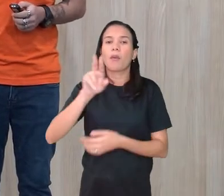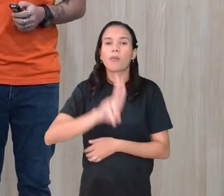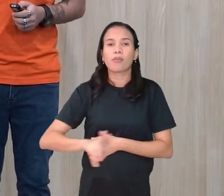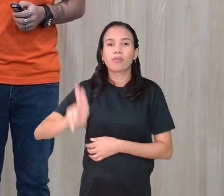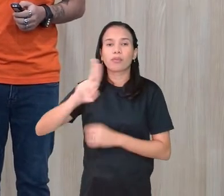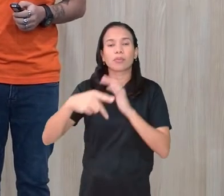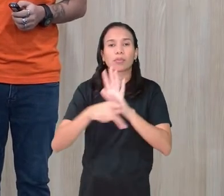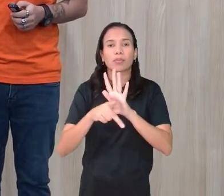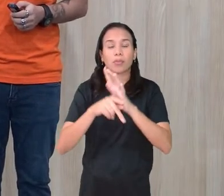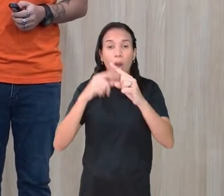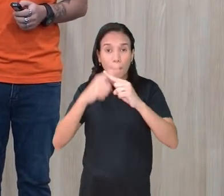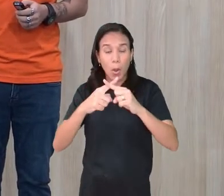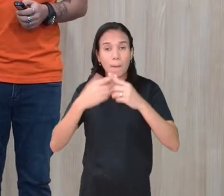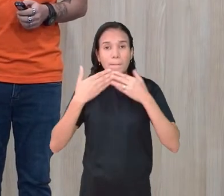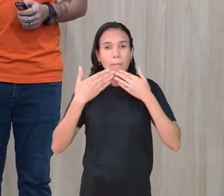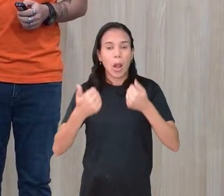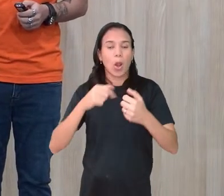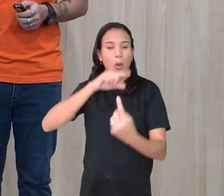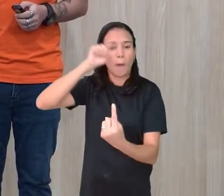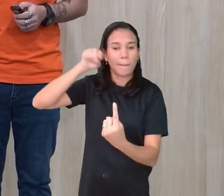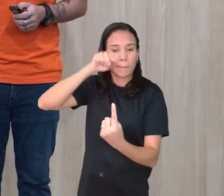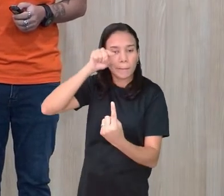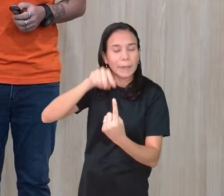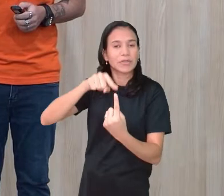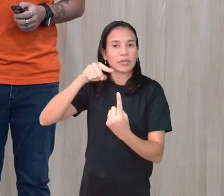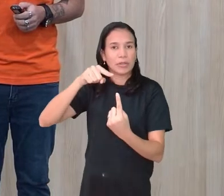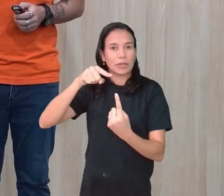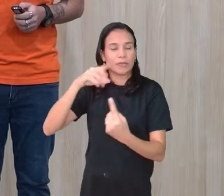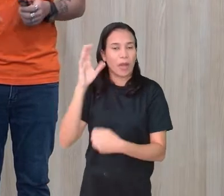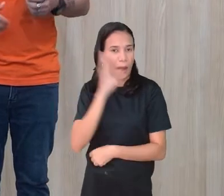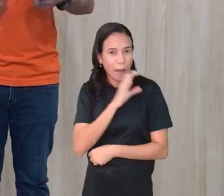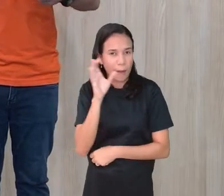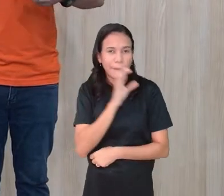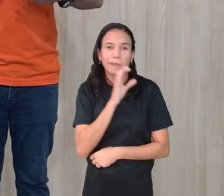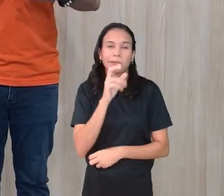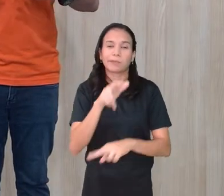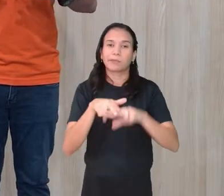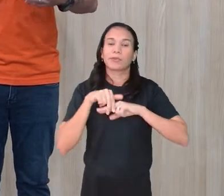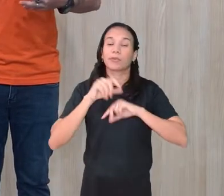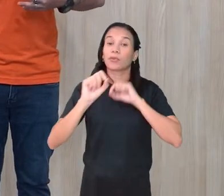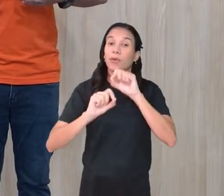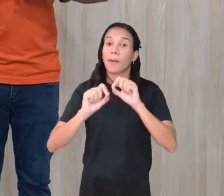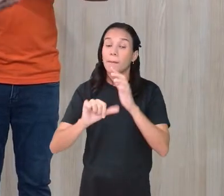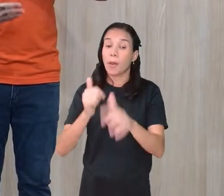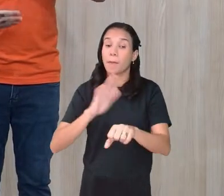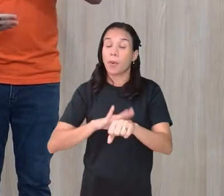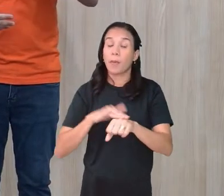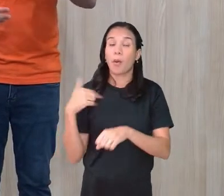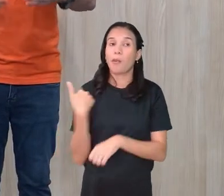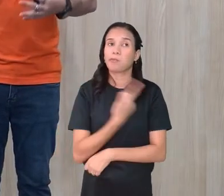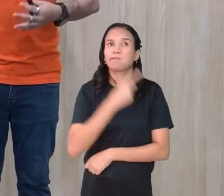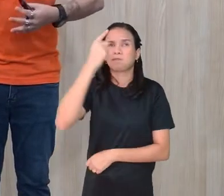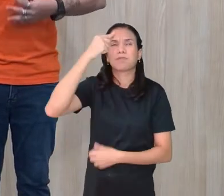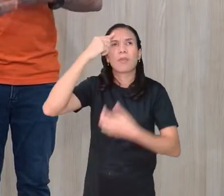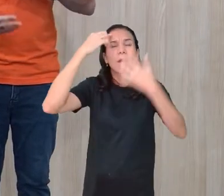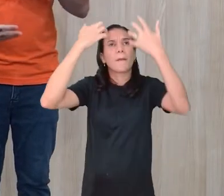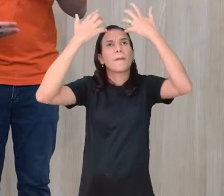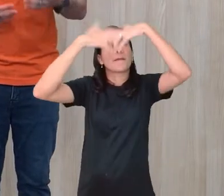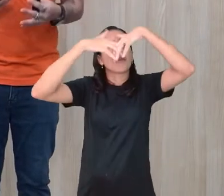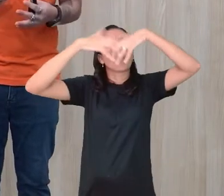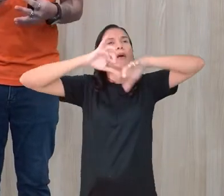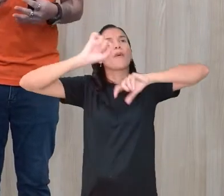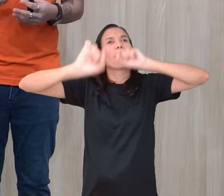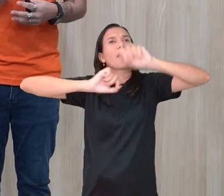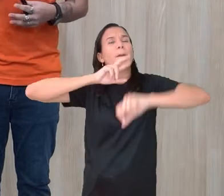essas multiplicações de maneira mais objetiva, de maneira mais rápida. Ou seja, no primeiro momento a gente para pensar um pouco qual é